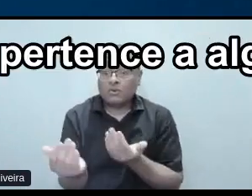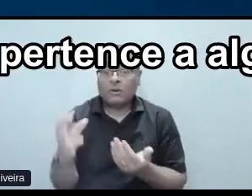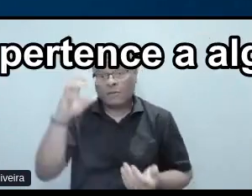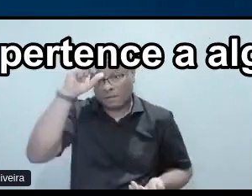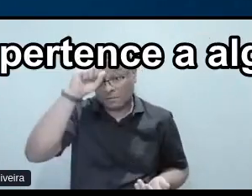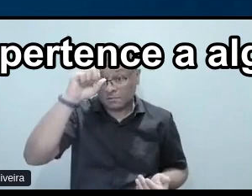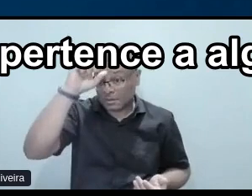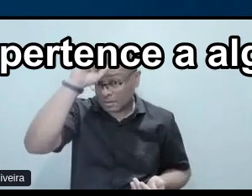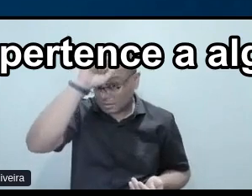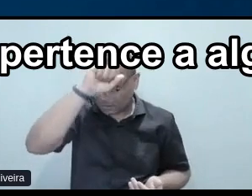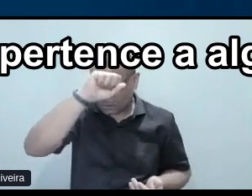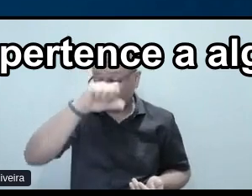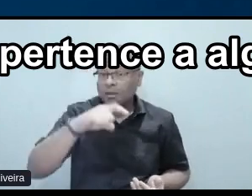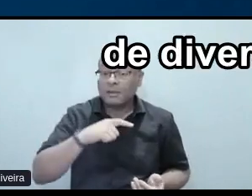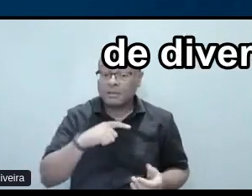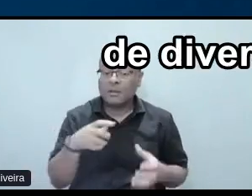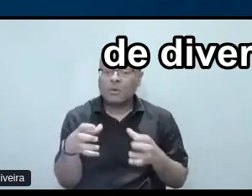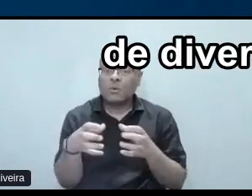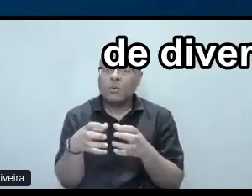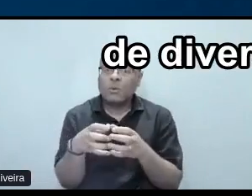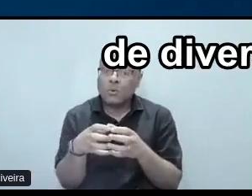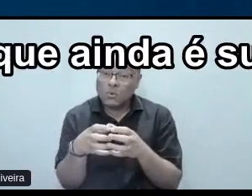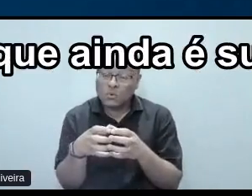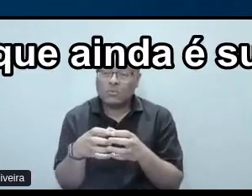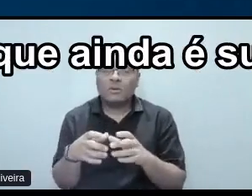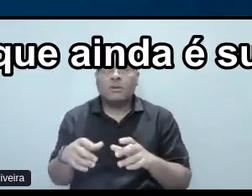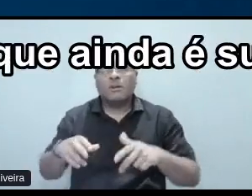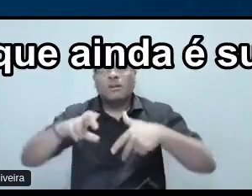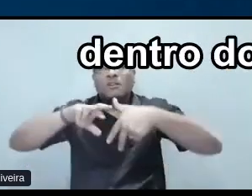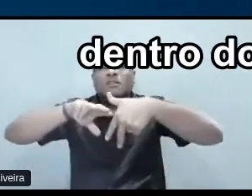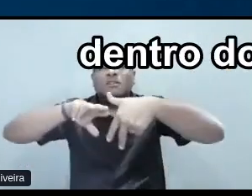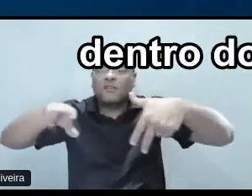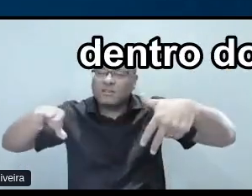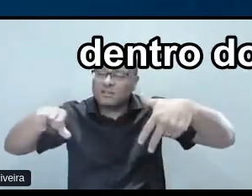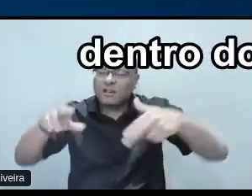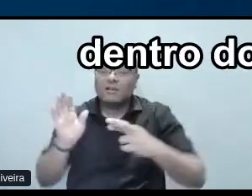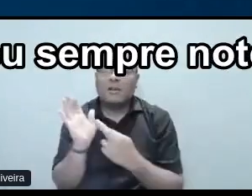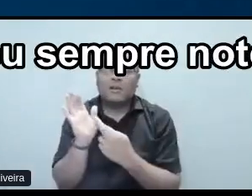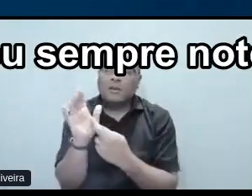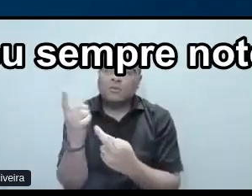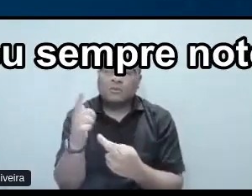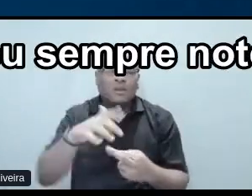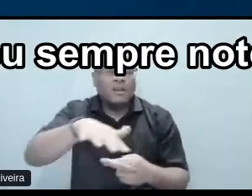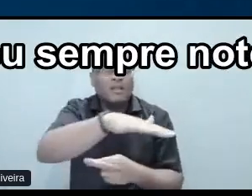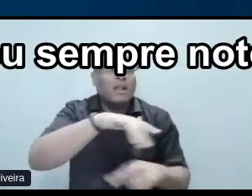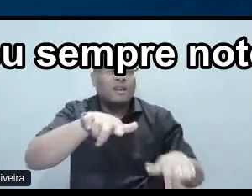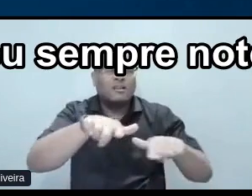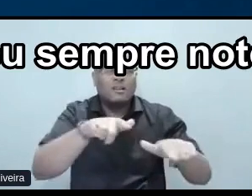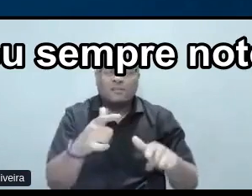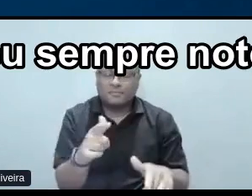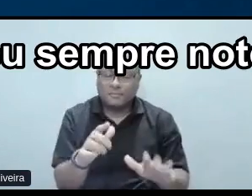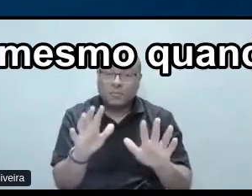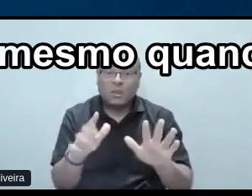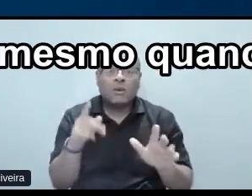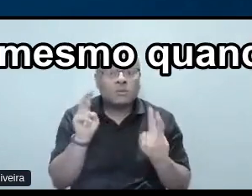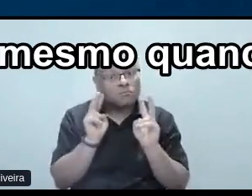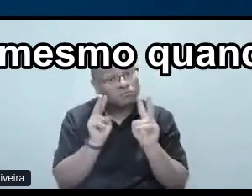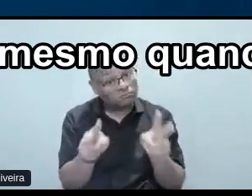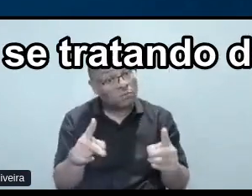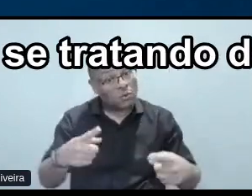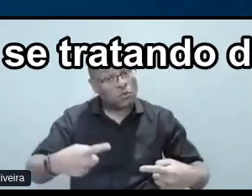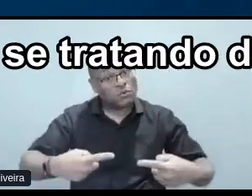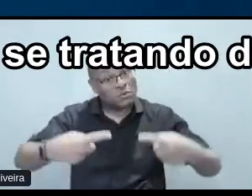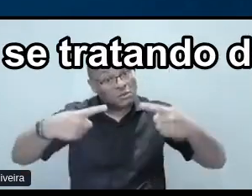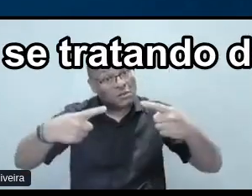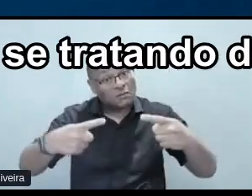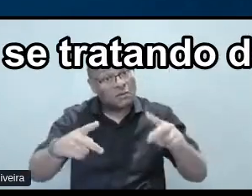mesmo, que pertencem a algum tipo de recorte de diversidade aí, que ainda é subrepresentado dentro do mercado, e eu sempre noto muitos desafios mesmo